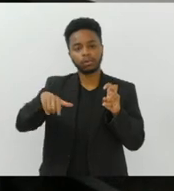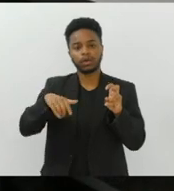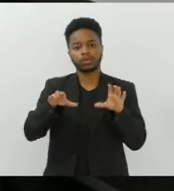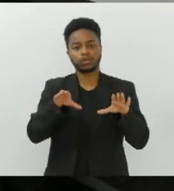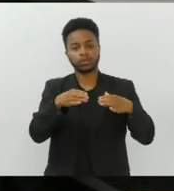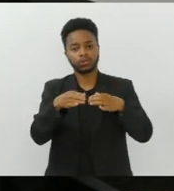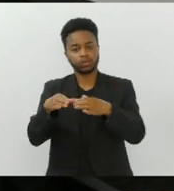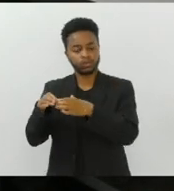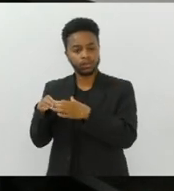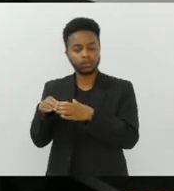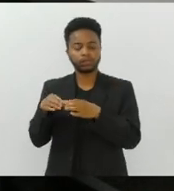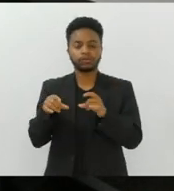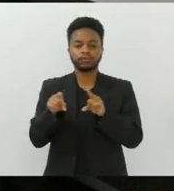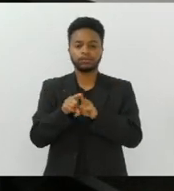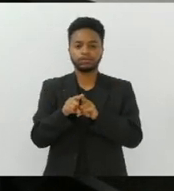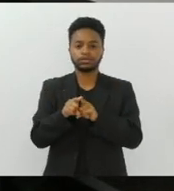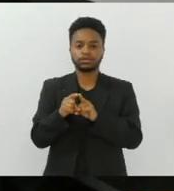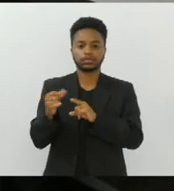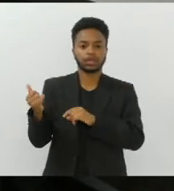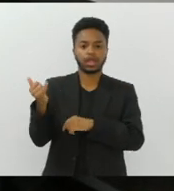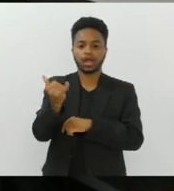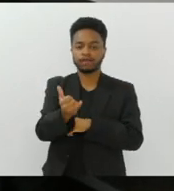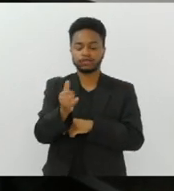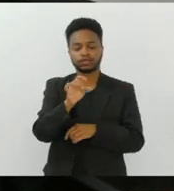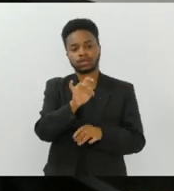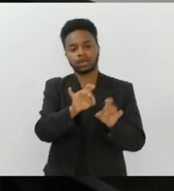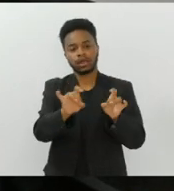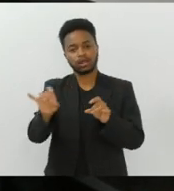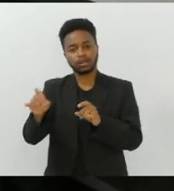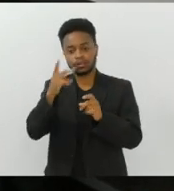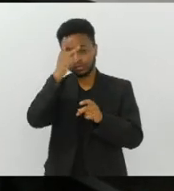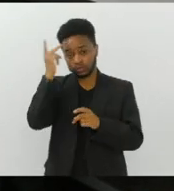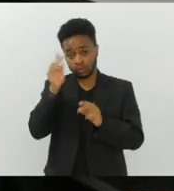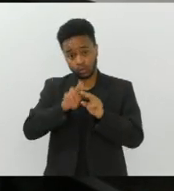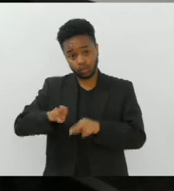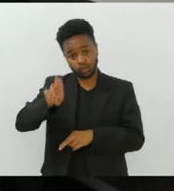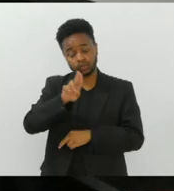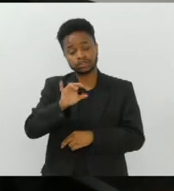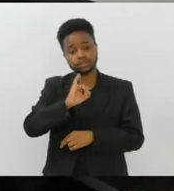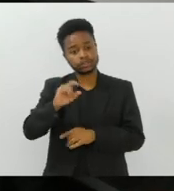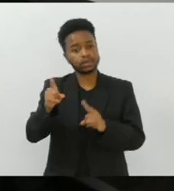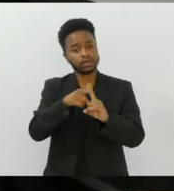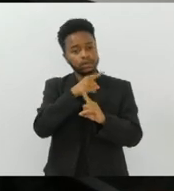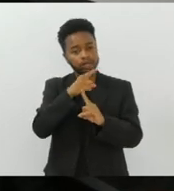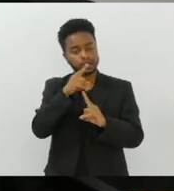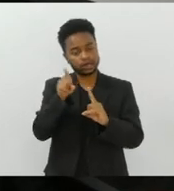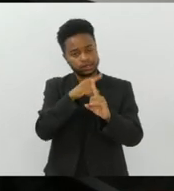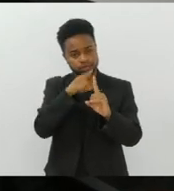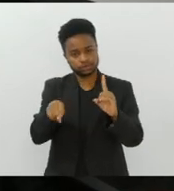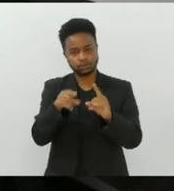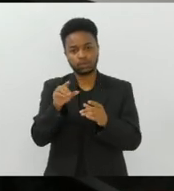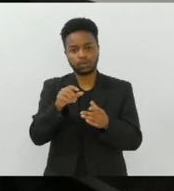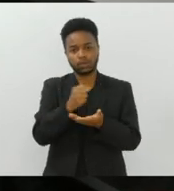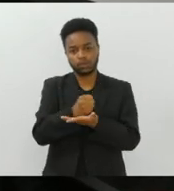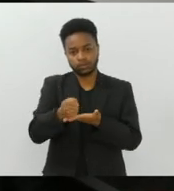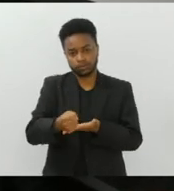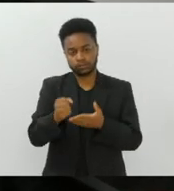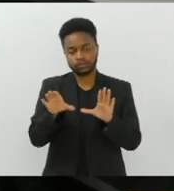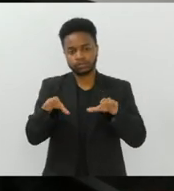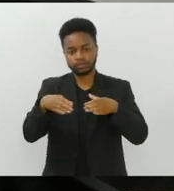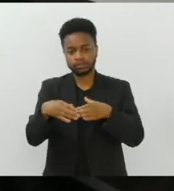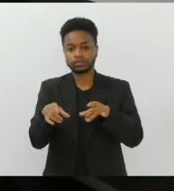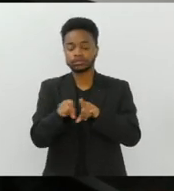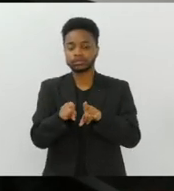devida forma para a notificação dos usuários quando houver o cancelamento desses contratos coletivos, como essa